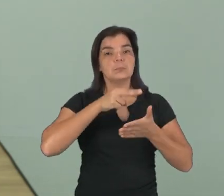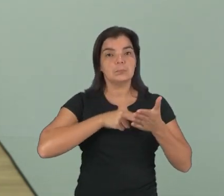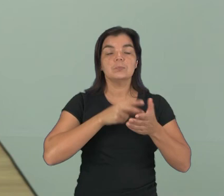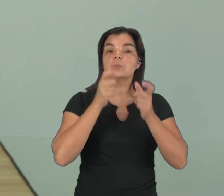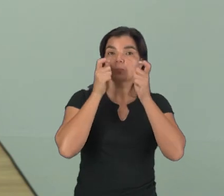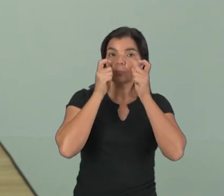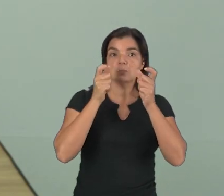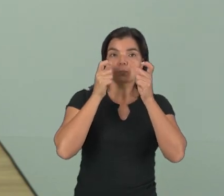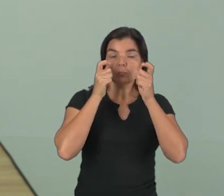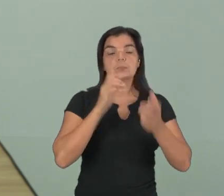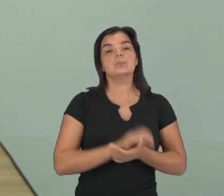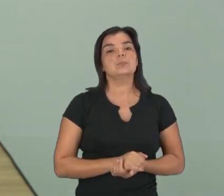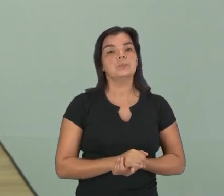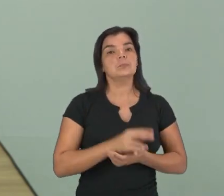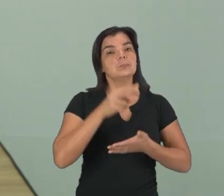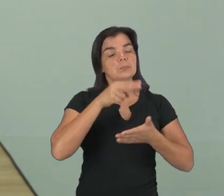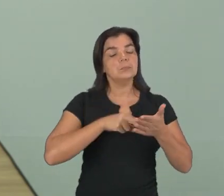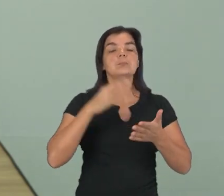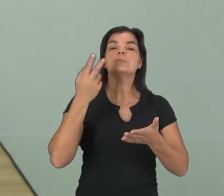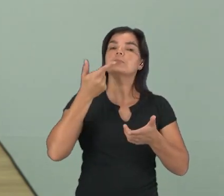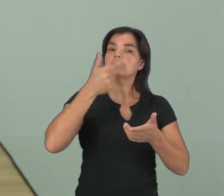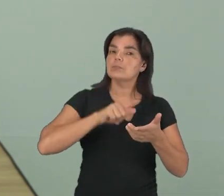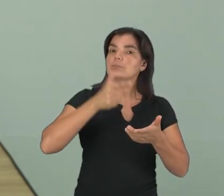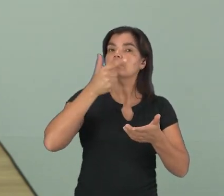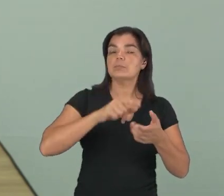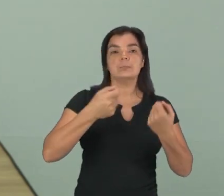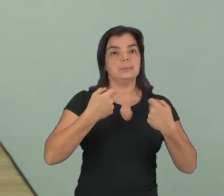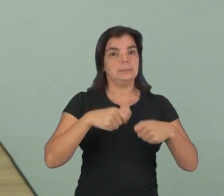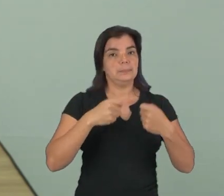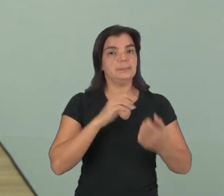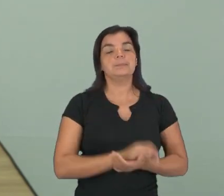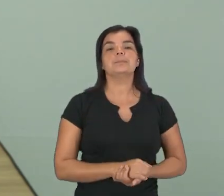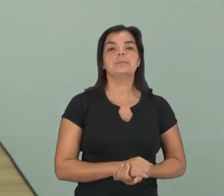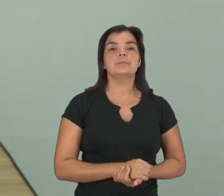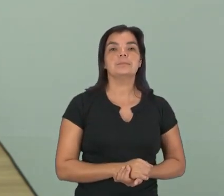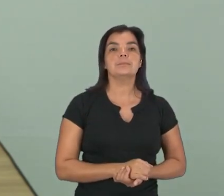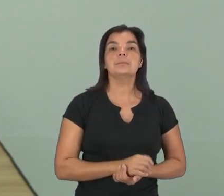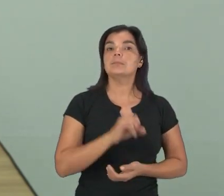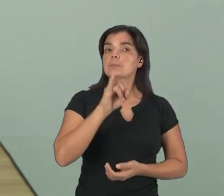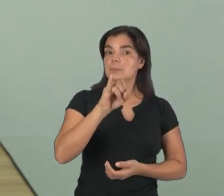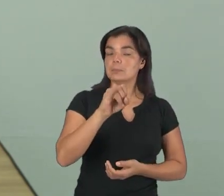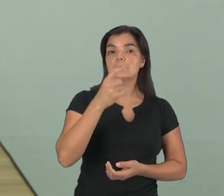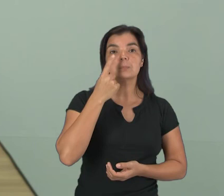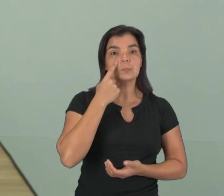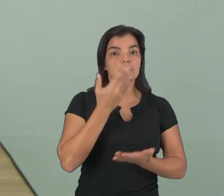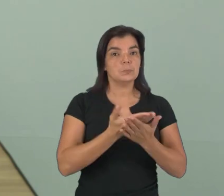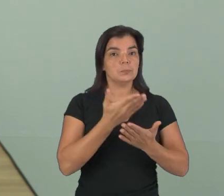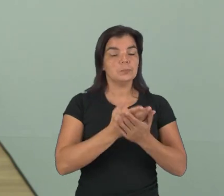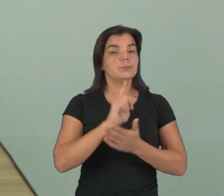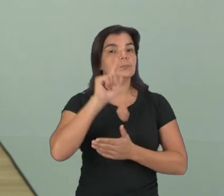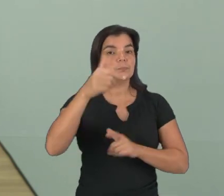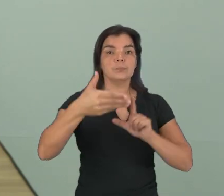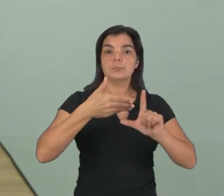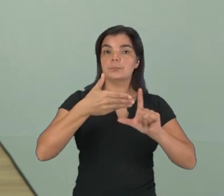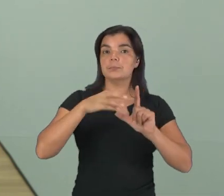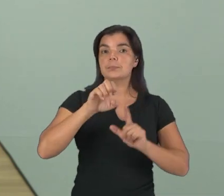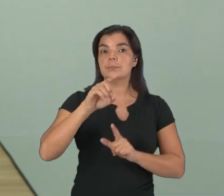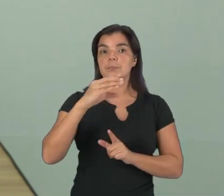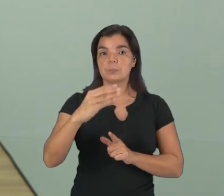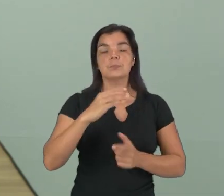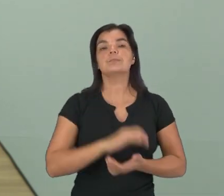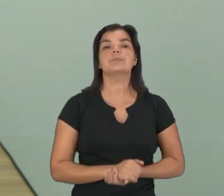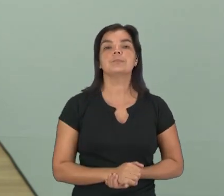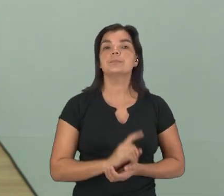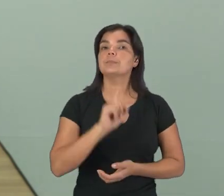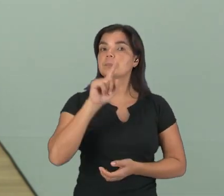com bastante atenção. Leia, releia quantas vezes você precisar. E se você quer rever essa aula e outra, acesse a plataforma